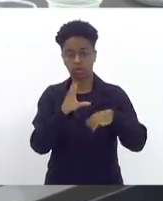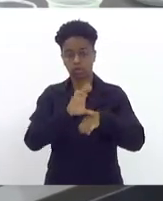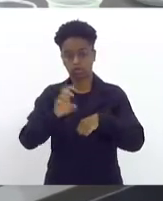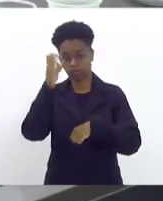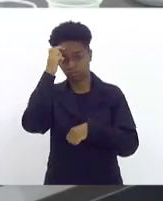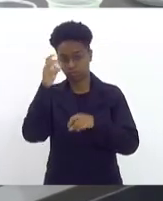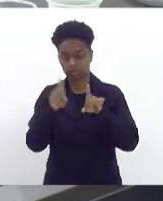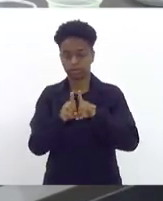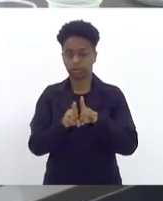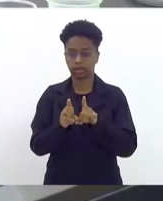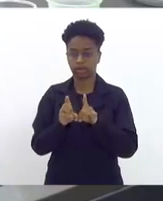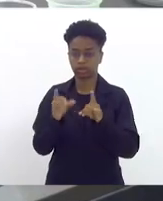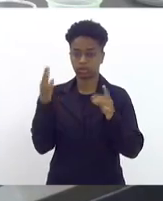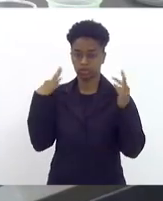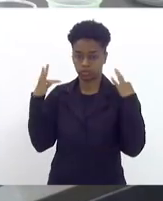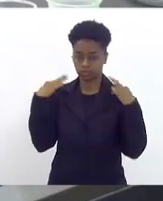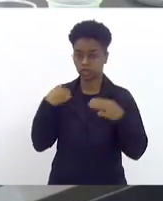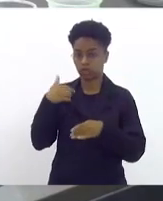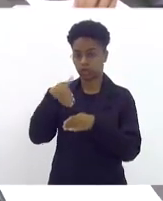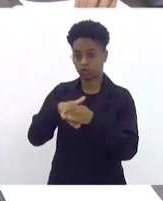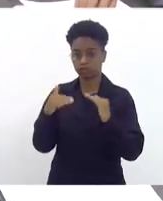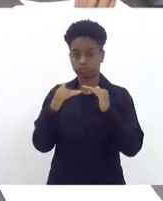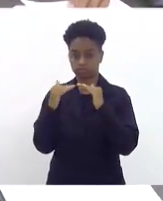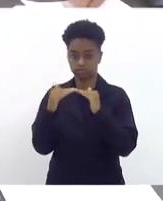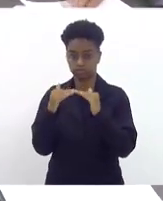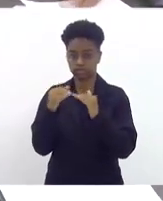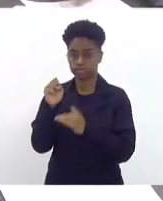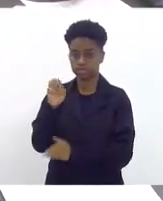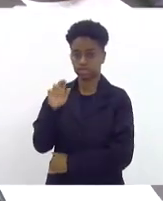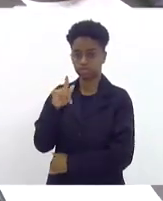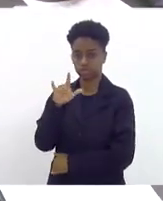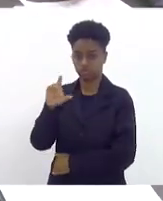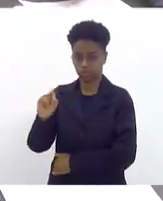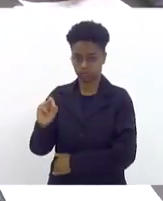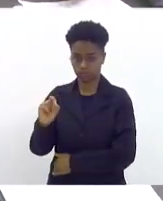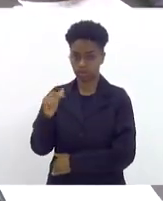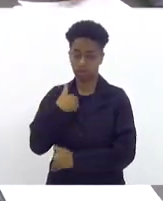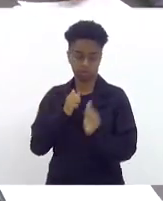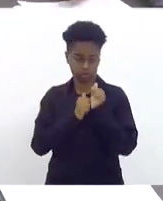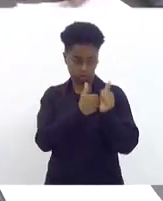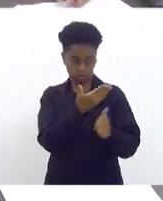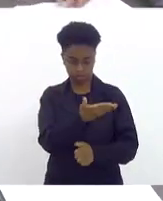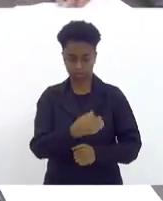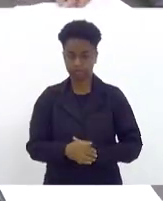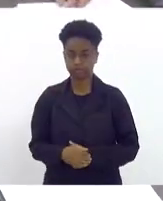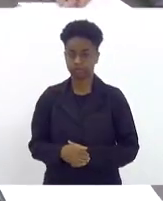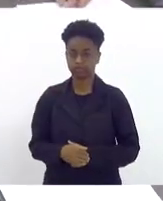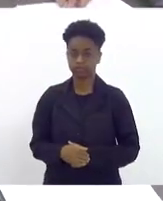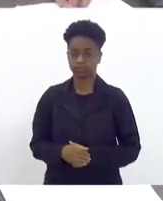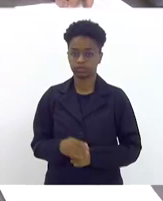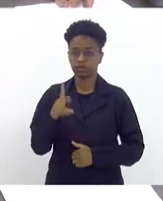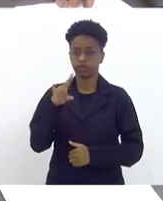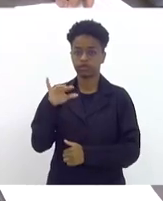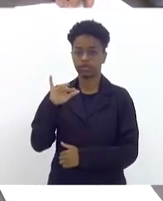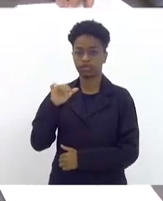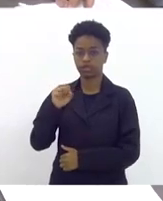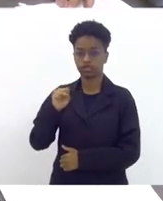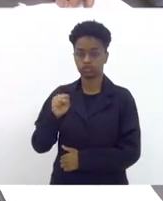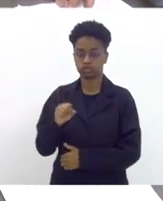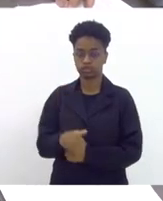turismo Eu voto favorável Deputado Dr Serginho acompanhou o presidente o deputado Vinícius